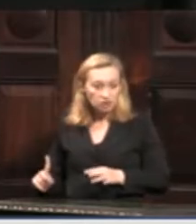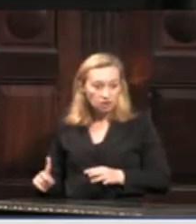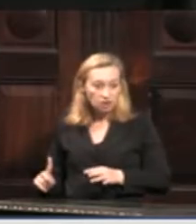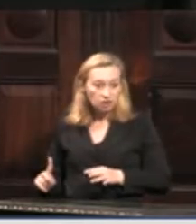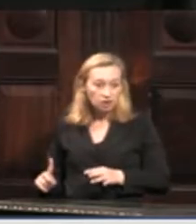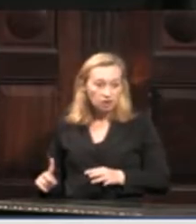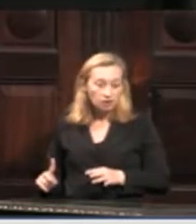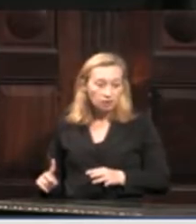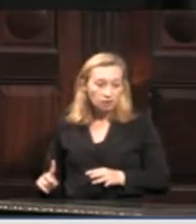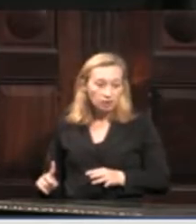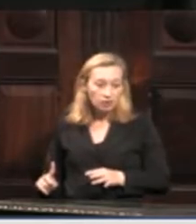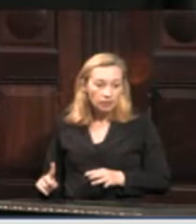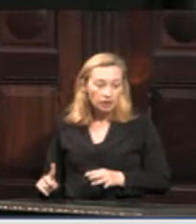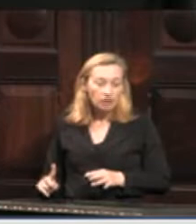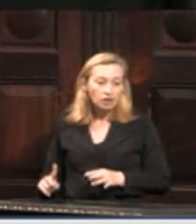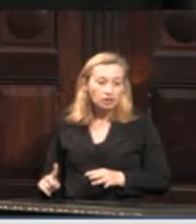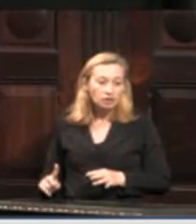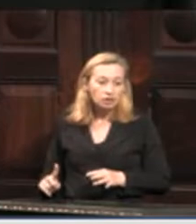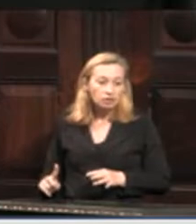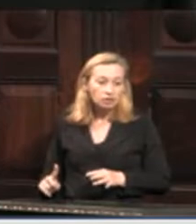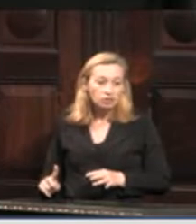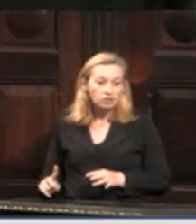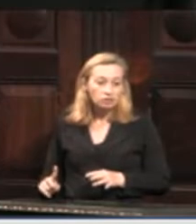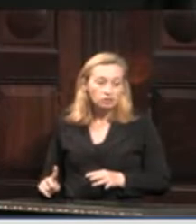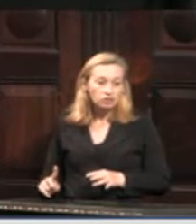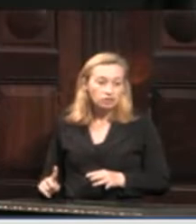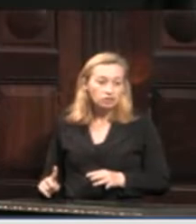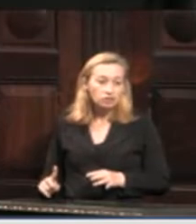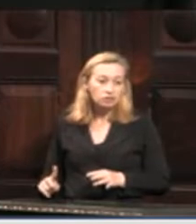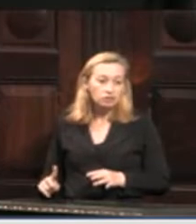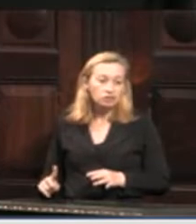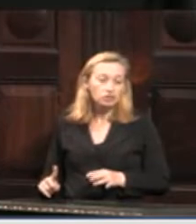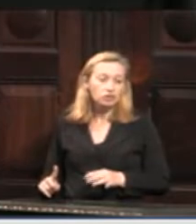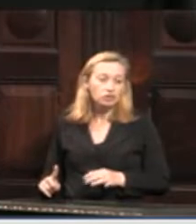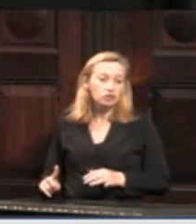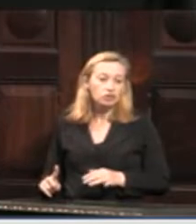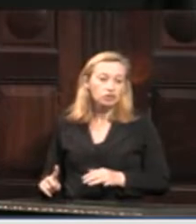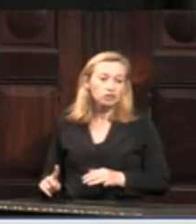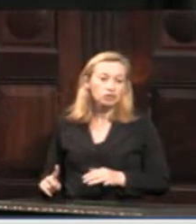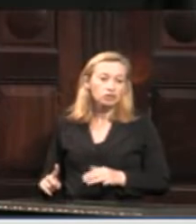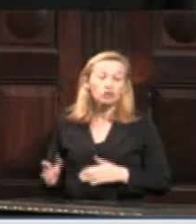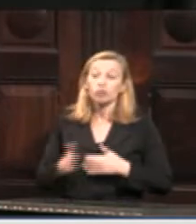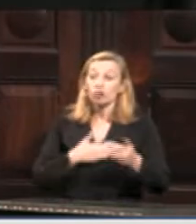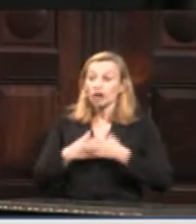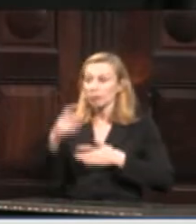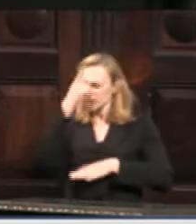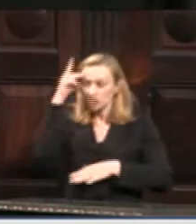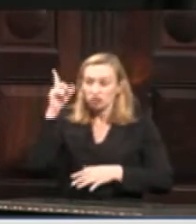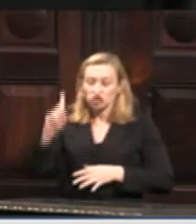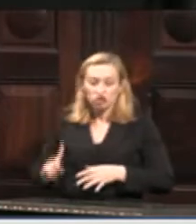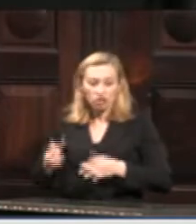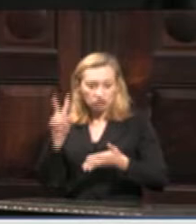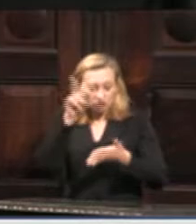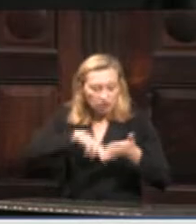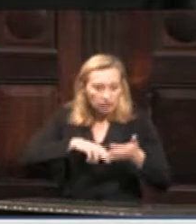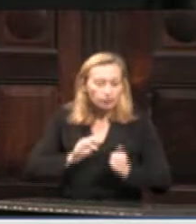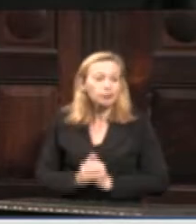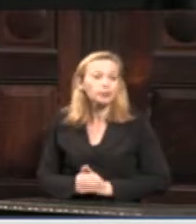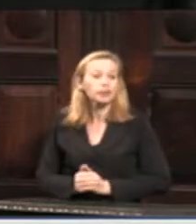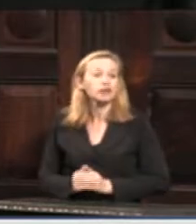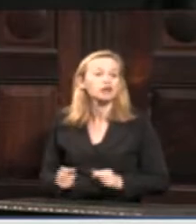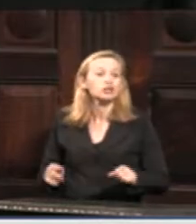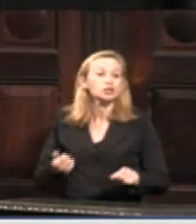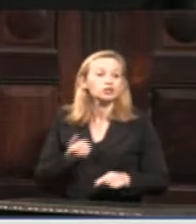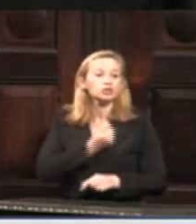de pena privativa de liberdade, sendo vedada qualquer medida com o objetivo de impedir seu exercício. Emenda aditiva número 2.